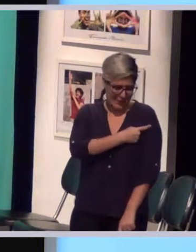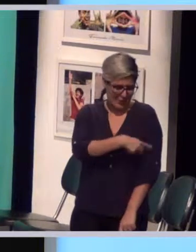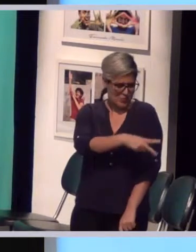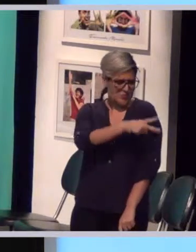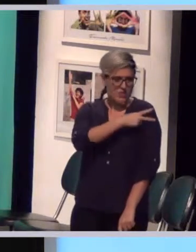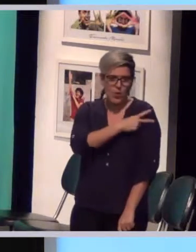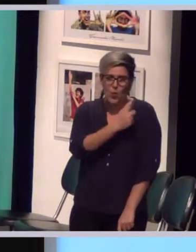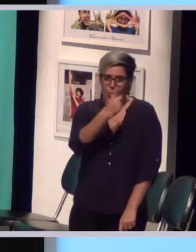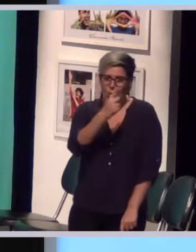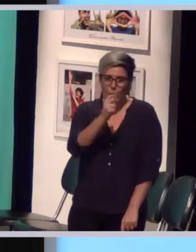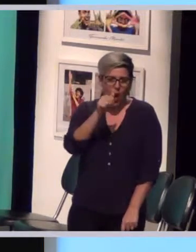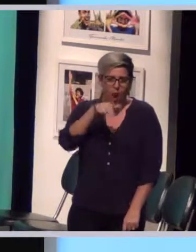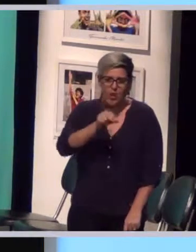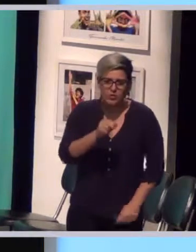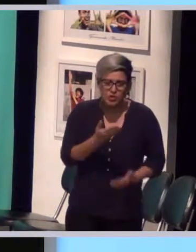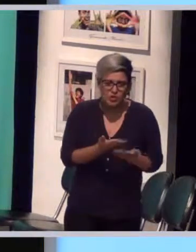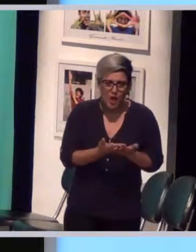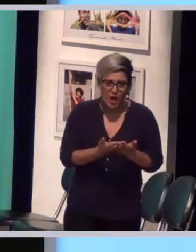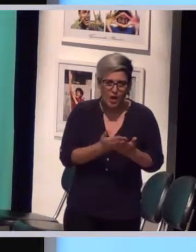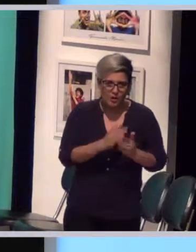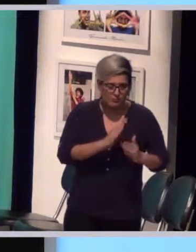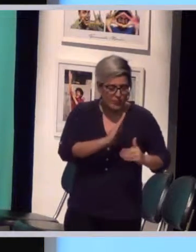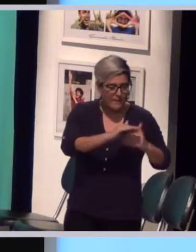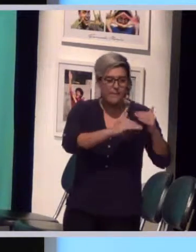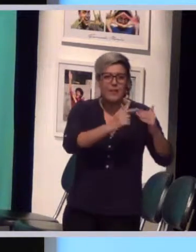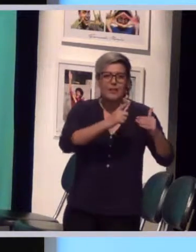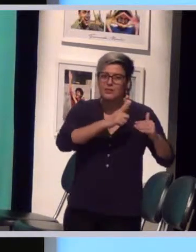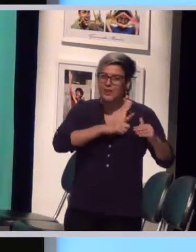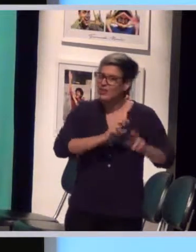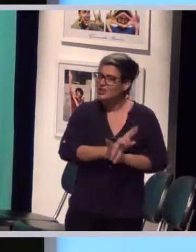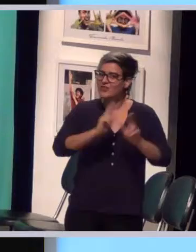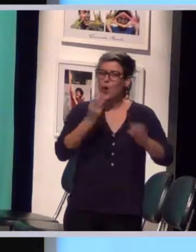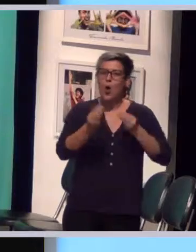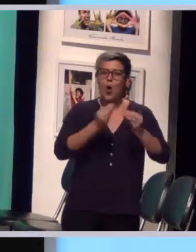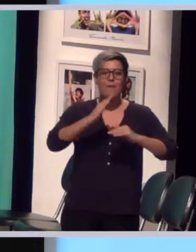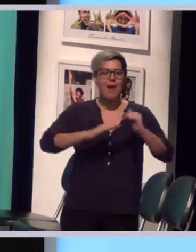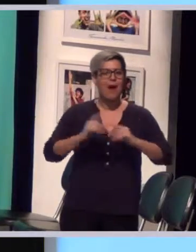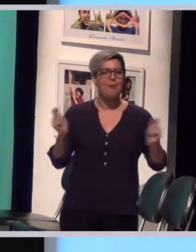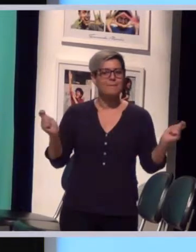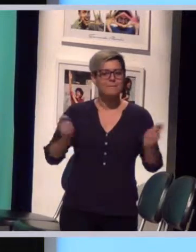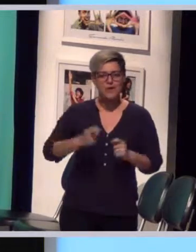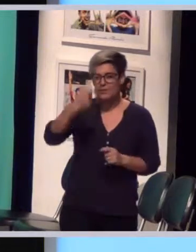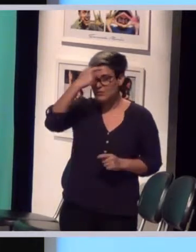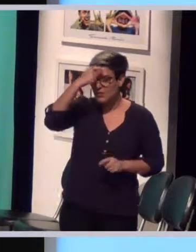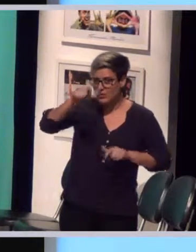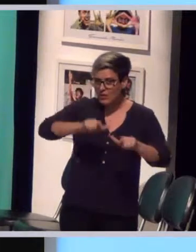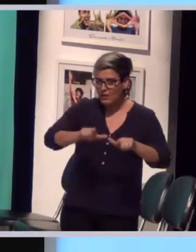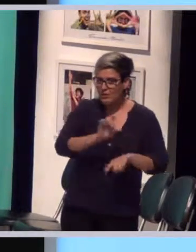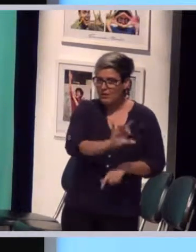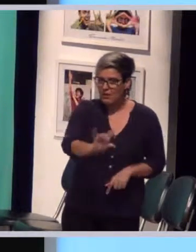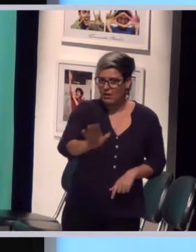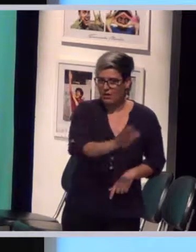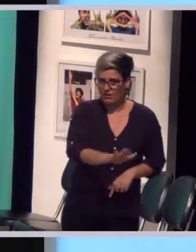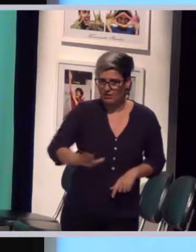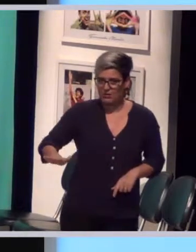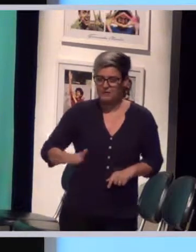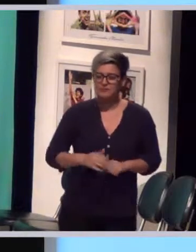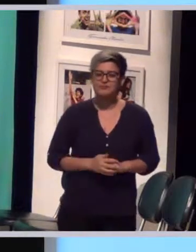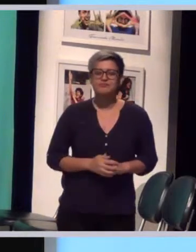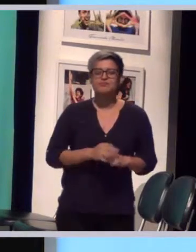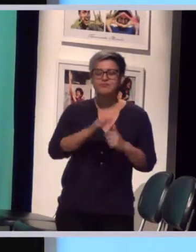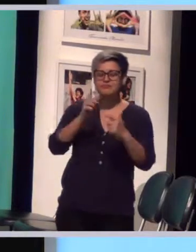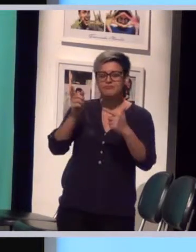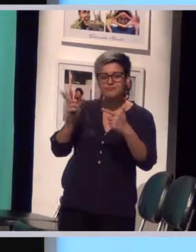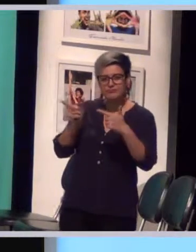ano, um ano de escolarização já fez uma enorme diferença na habilidade de memória de trabalho das crianças. Segundo,